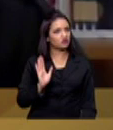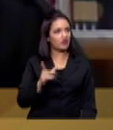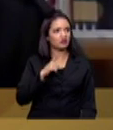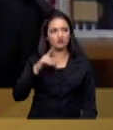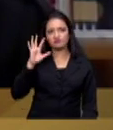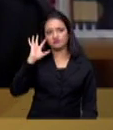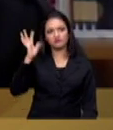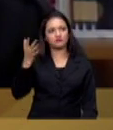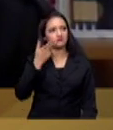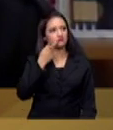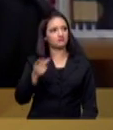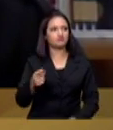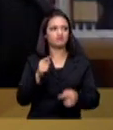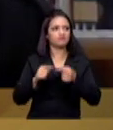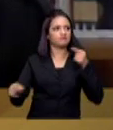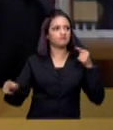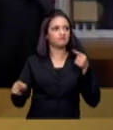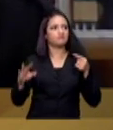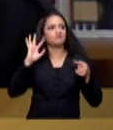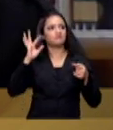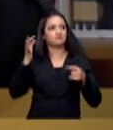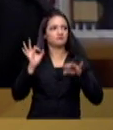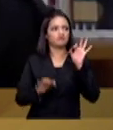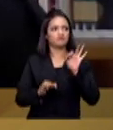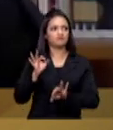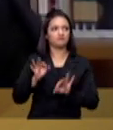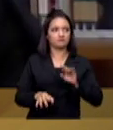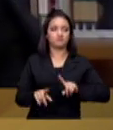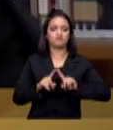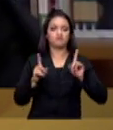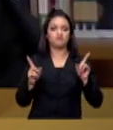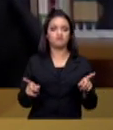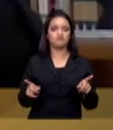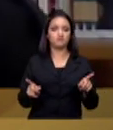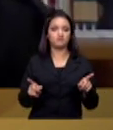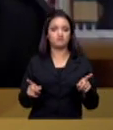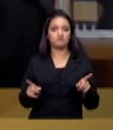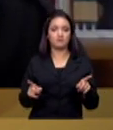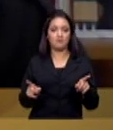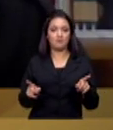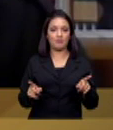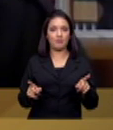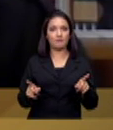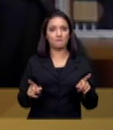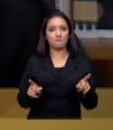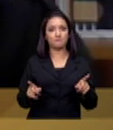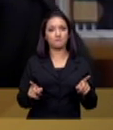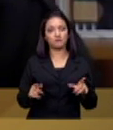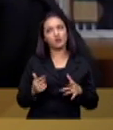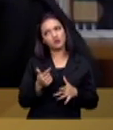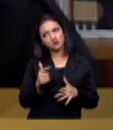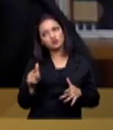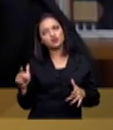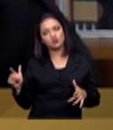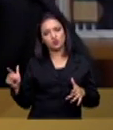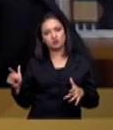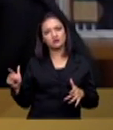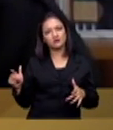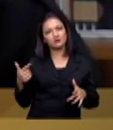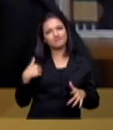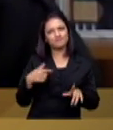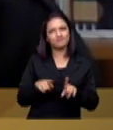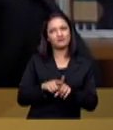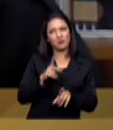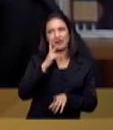por decisão judicial. Porém, nas outras hipóteses, embora eu também